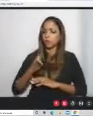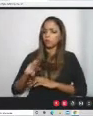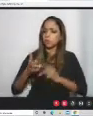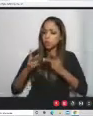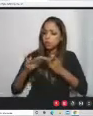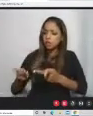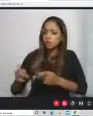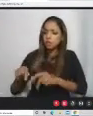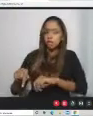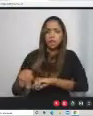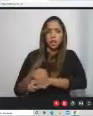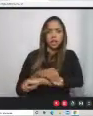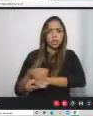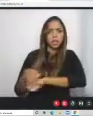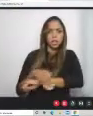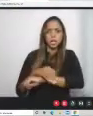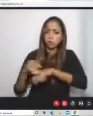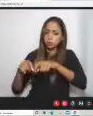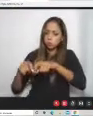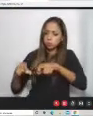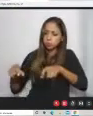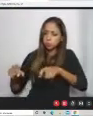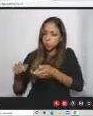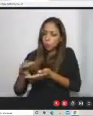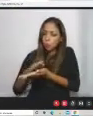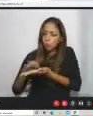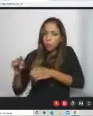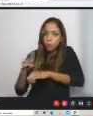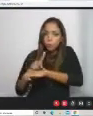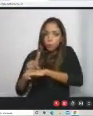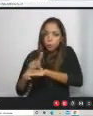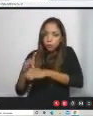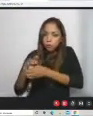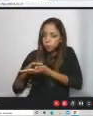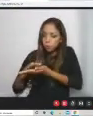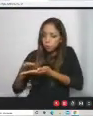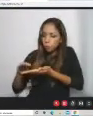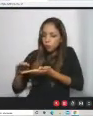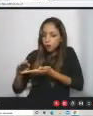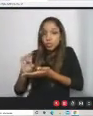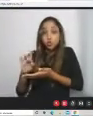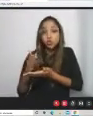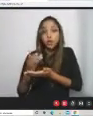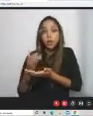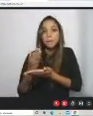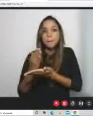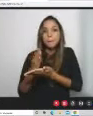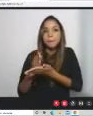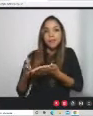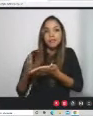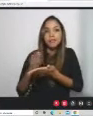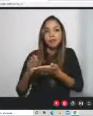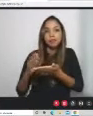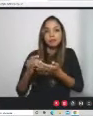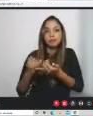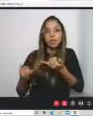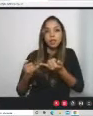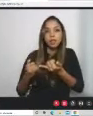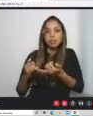a outra deram início e não finalizaram. E era para ter finalizado aquela